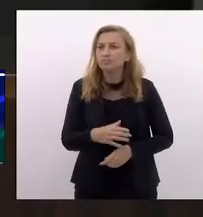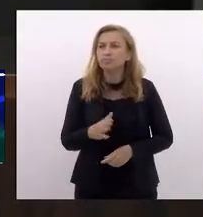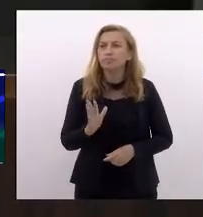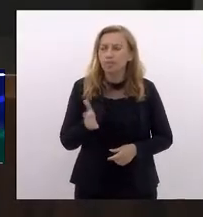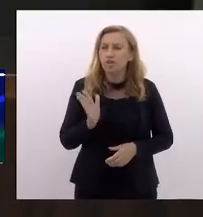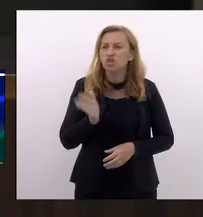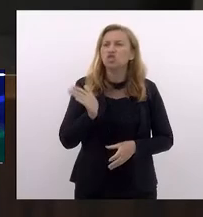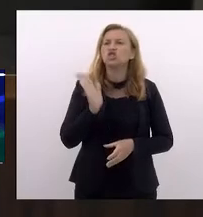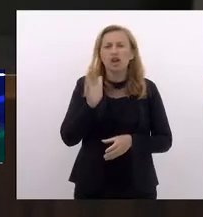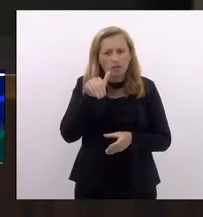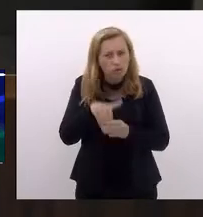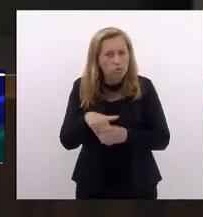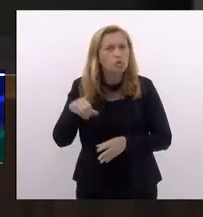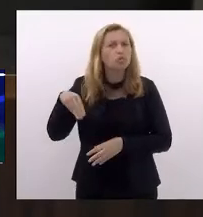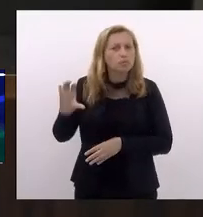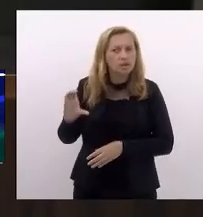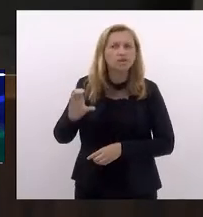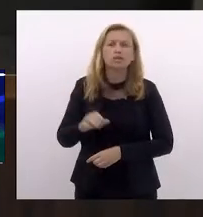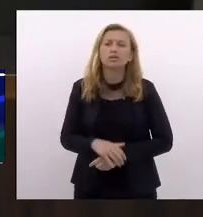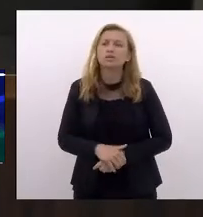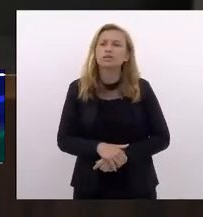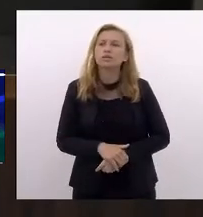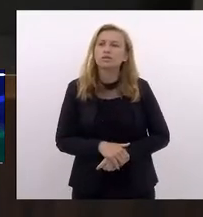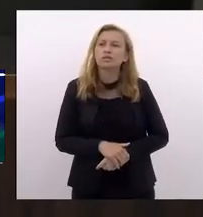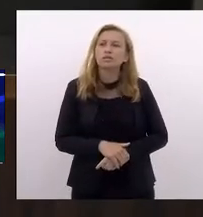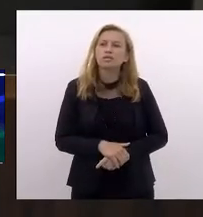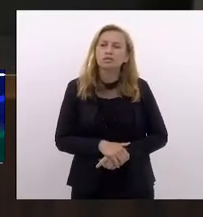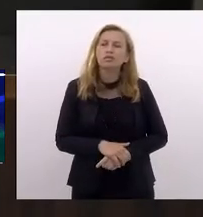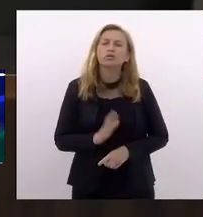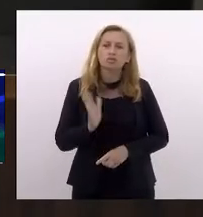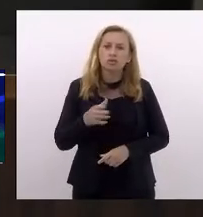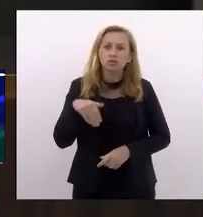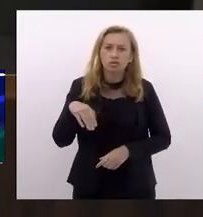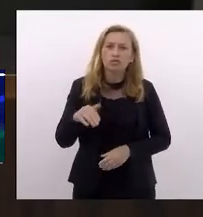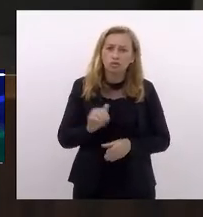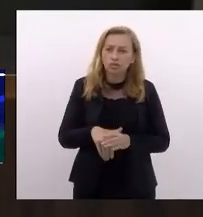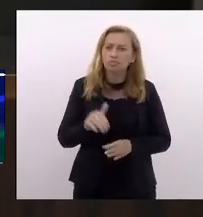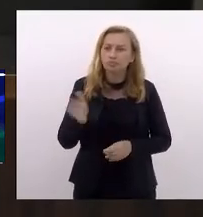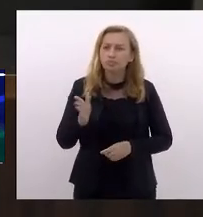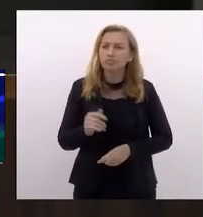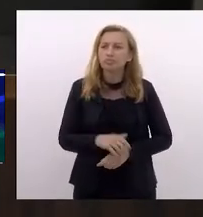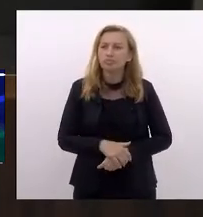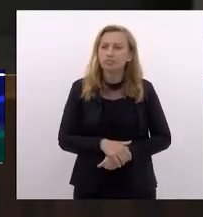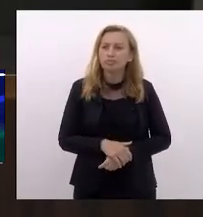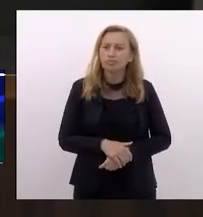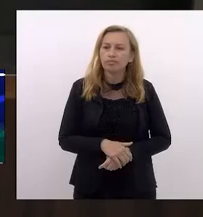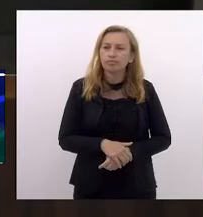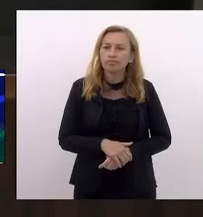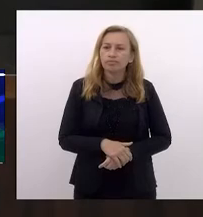você já voltou Nike e o a Selena Já botei não